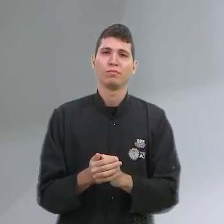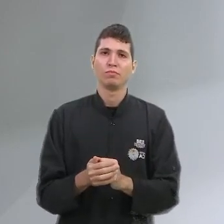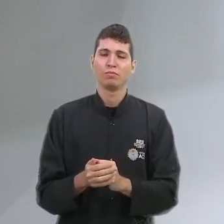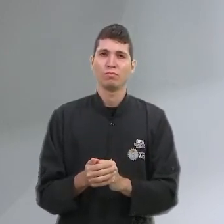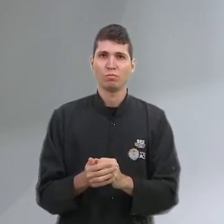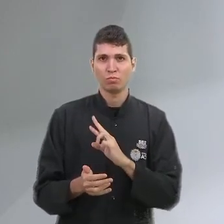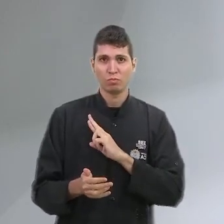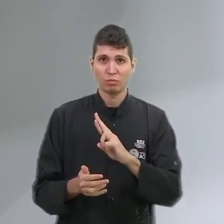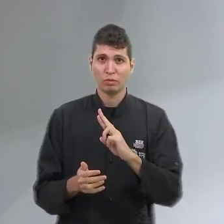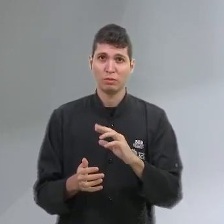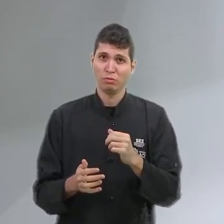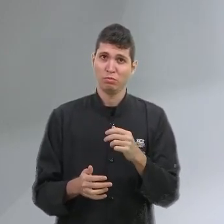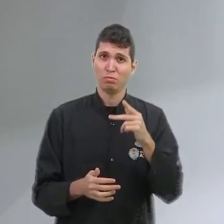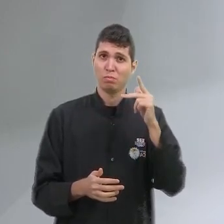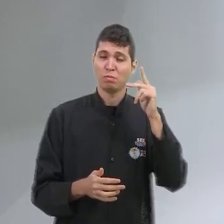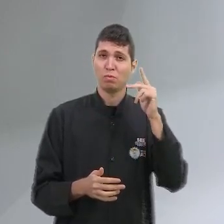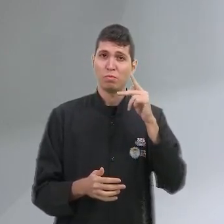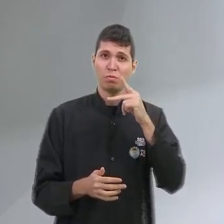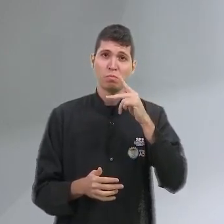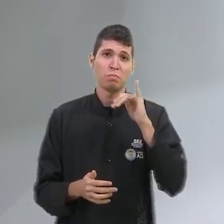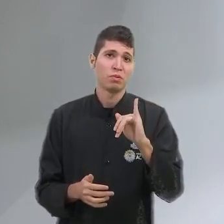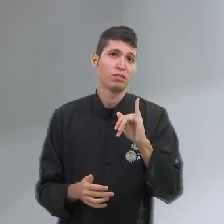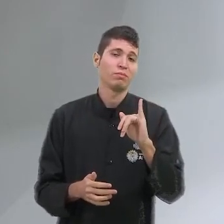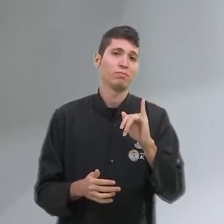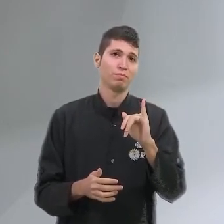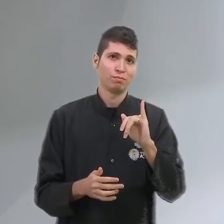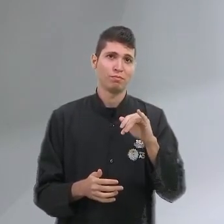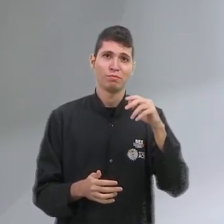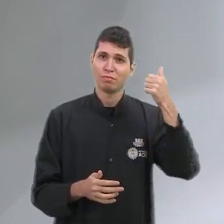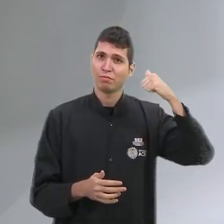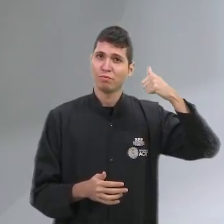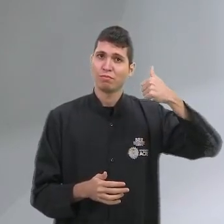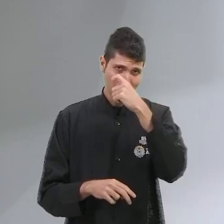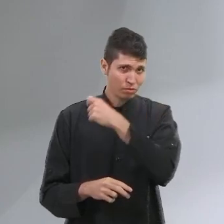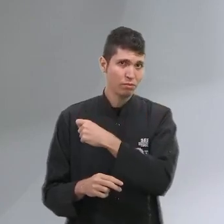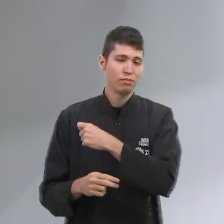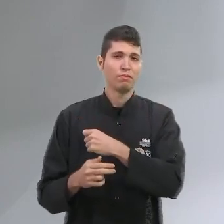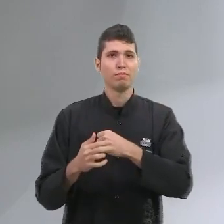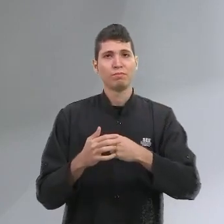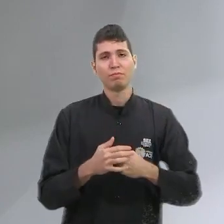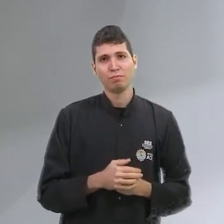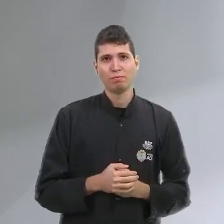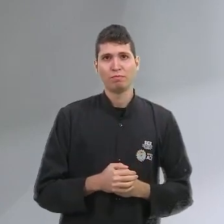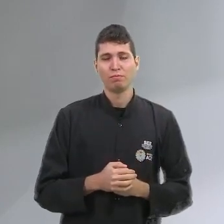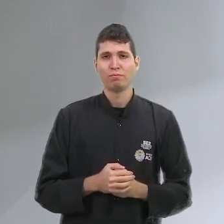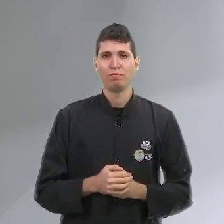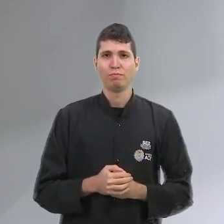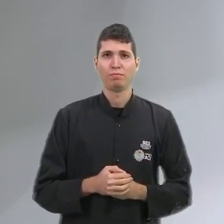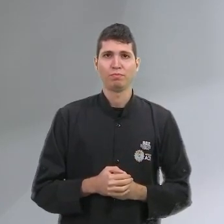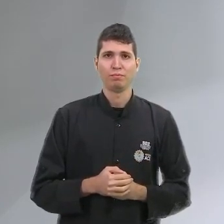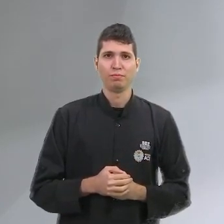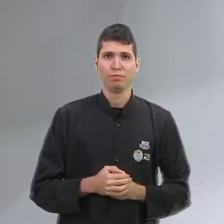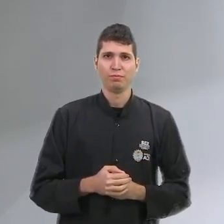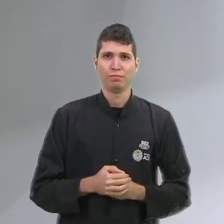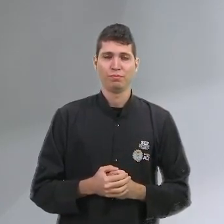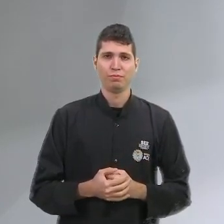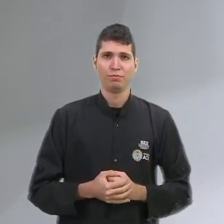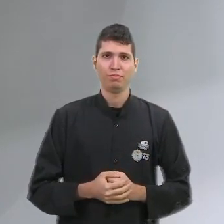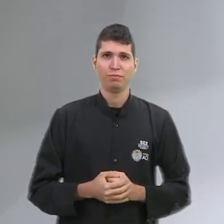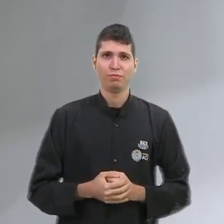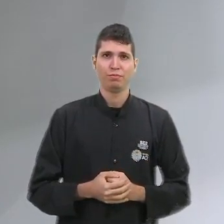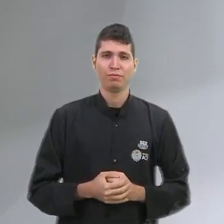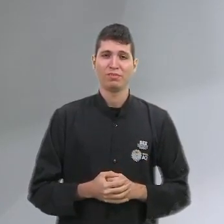emoção. Então, traz essa dramaticidade das cores através da emoção do